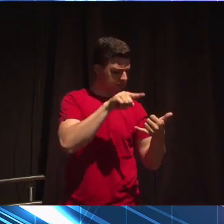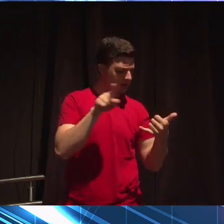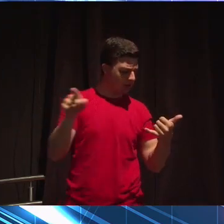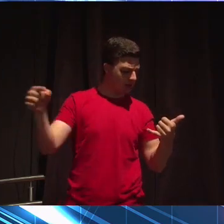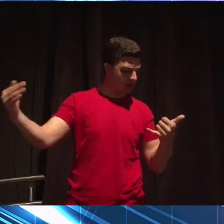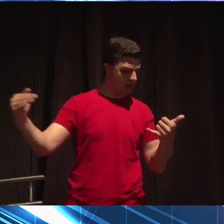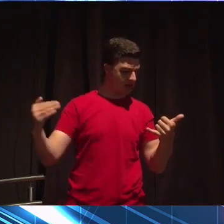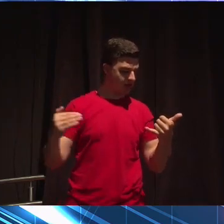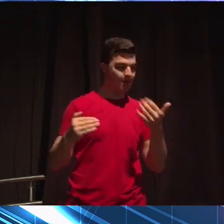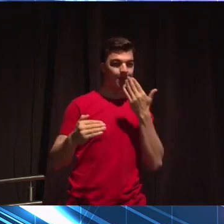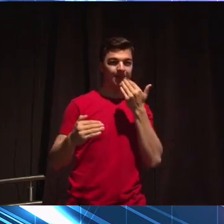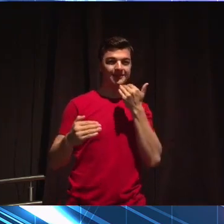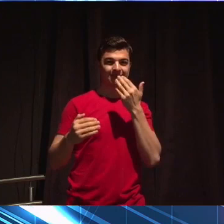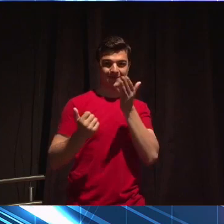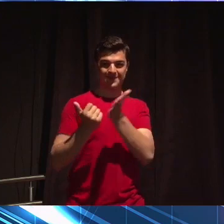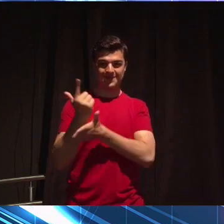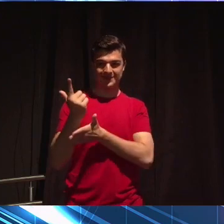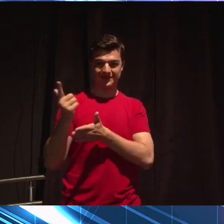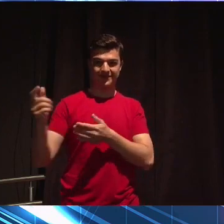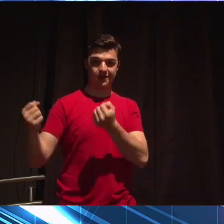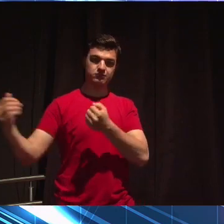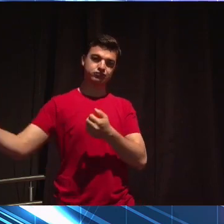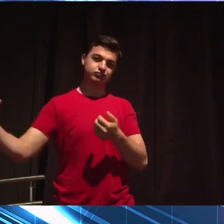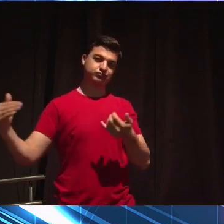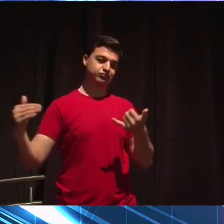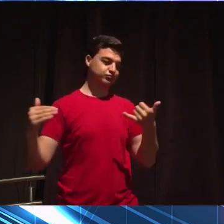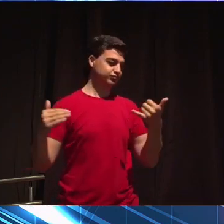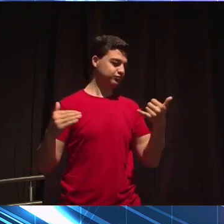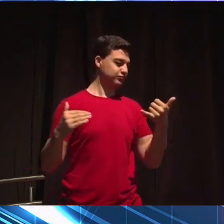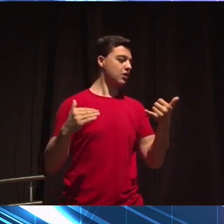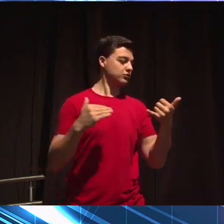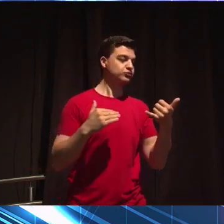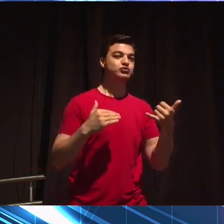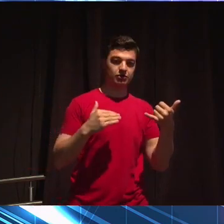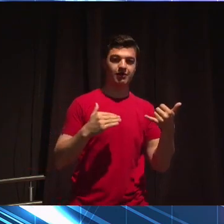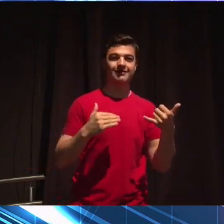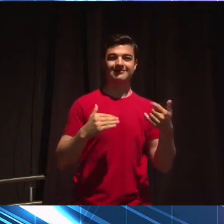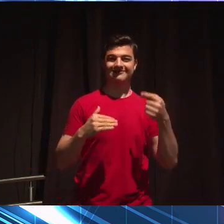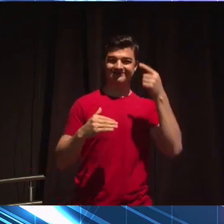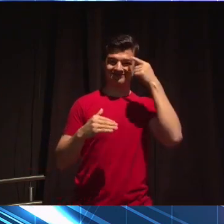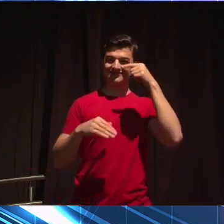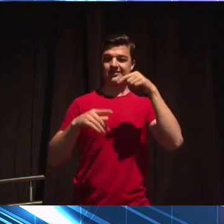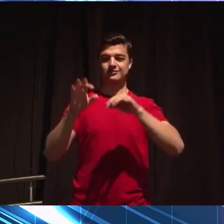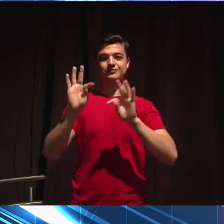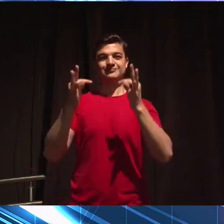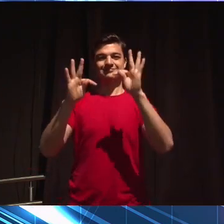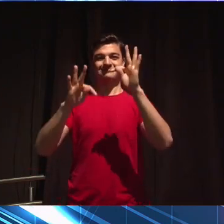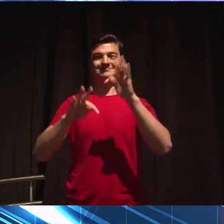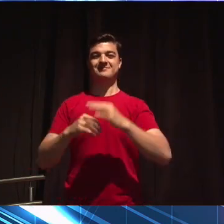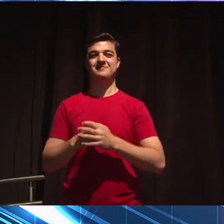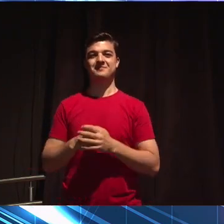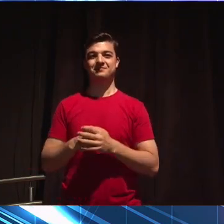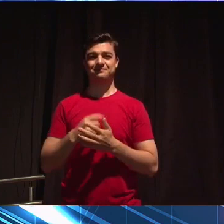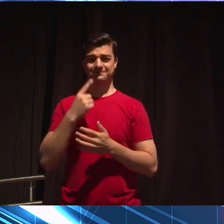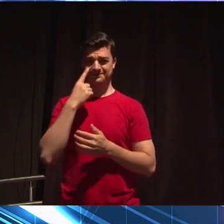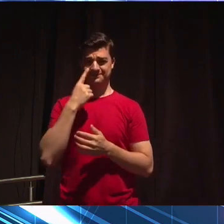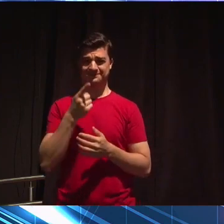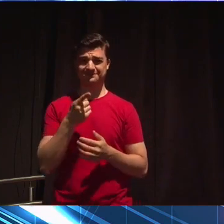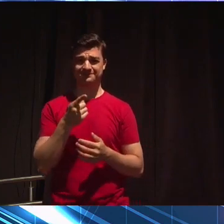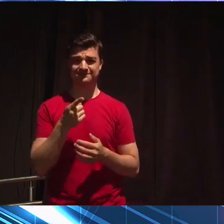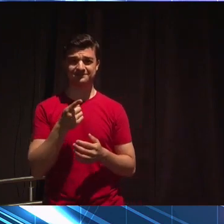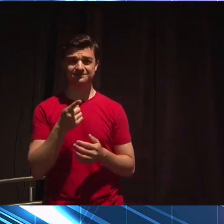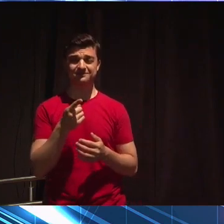conectadas. Então, a internet das coisas, embora existe sempre, quando se fala sobre a internet das coisas, o povo dá aquele exemplo